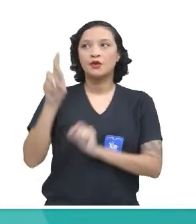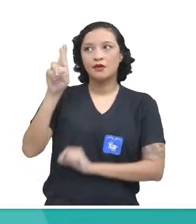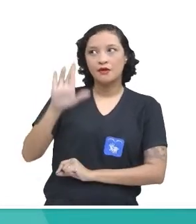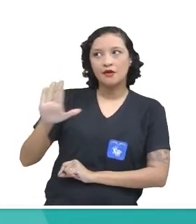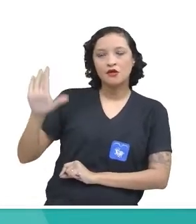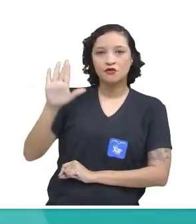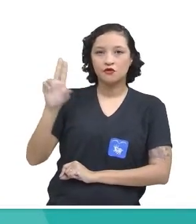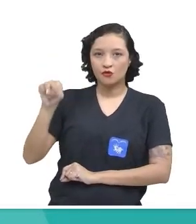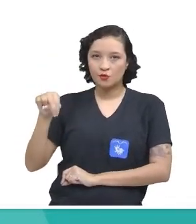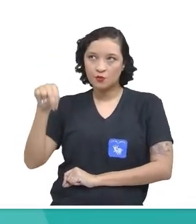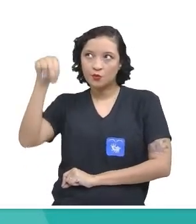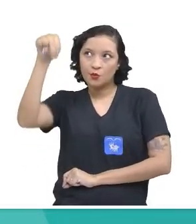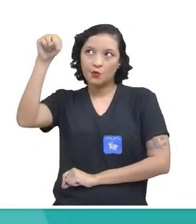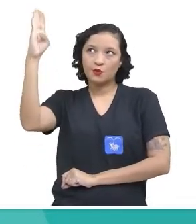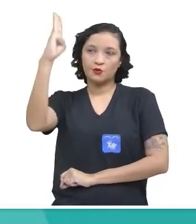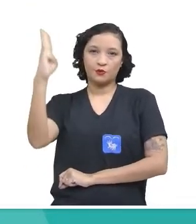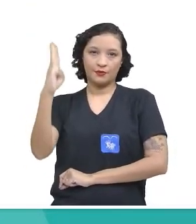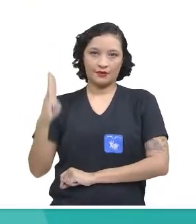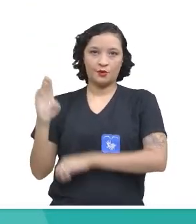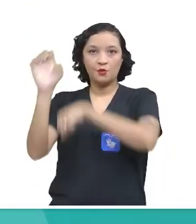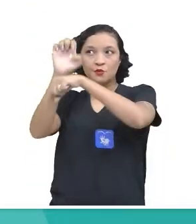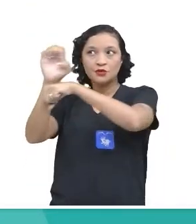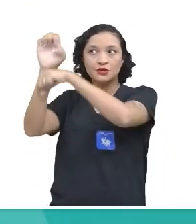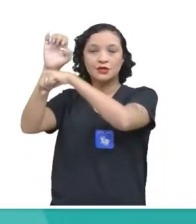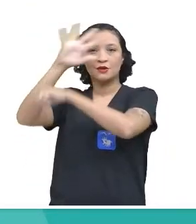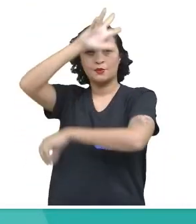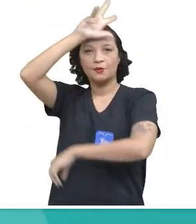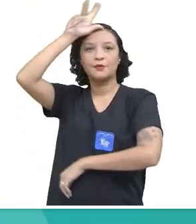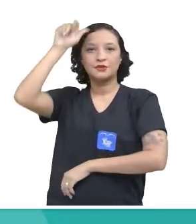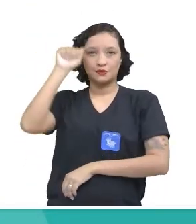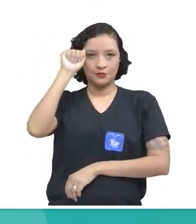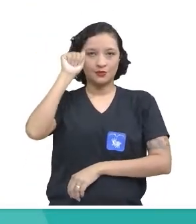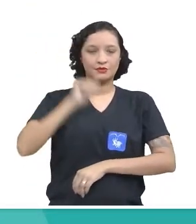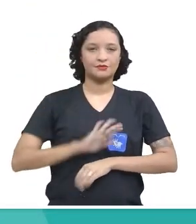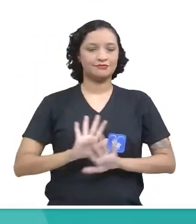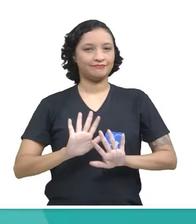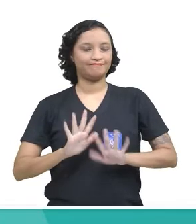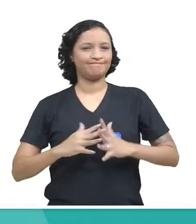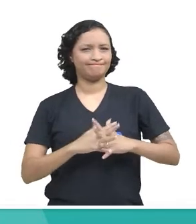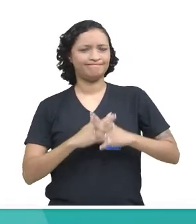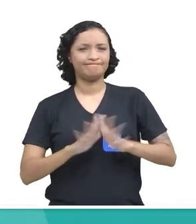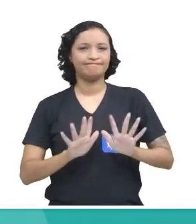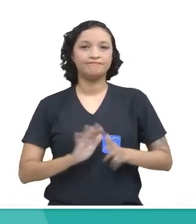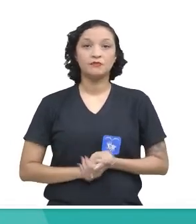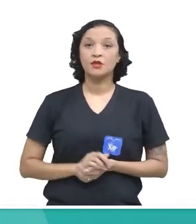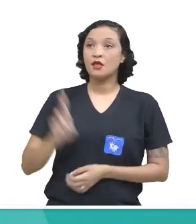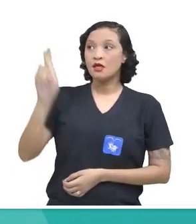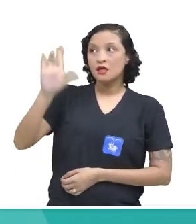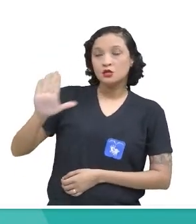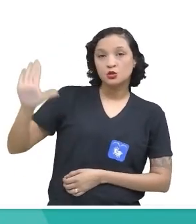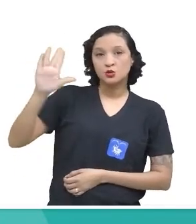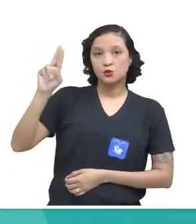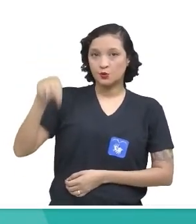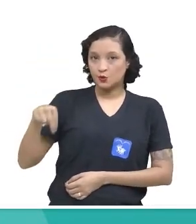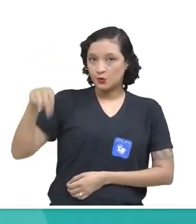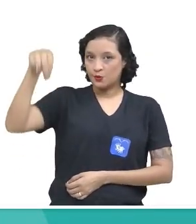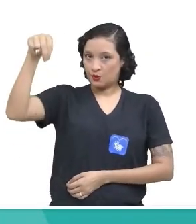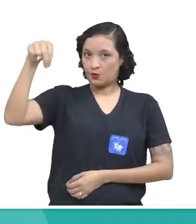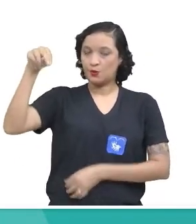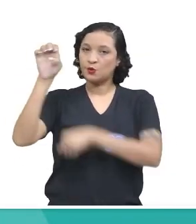do Amazonas. Eita, já confundi, né? Mais uma vez, região norte, estado